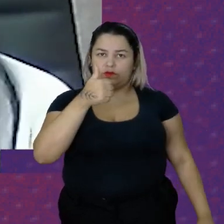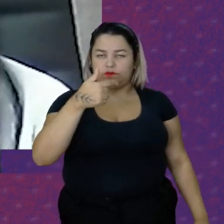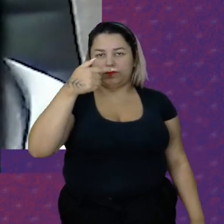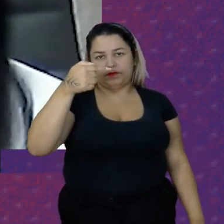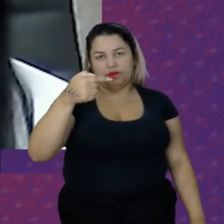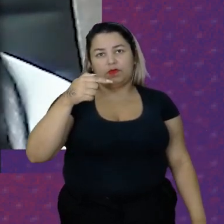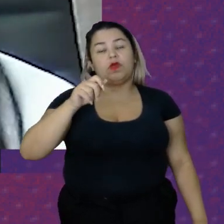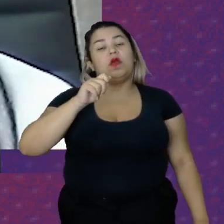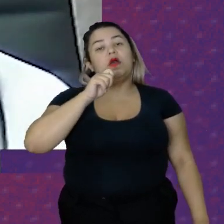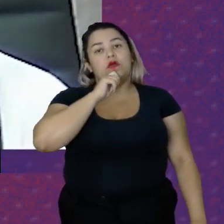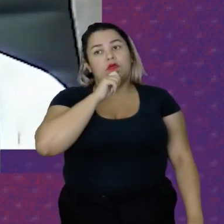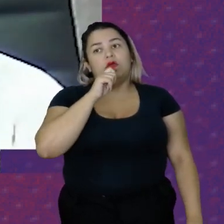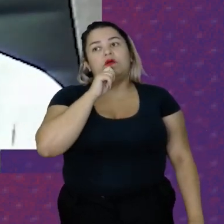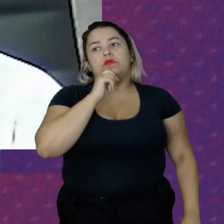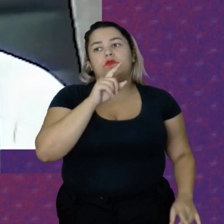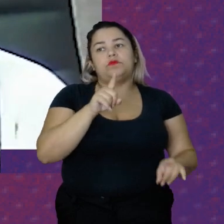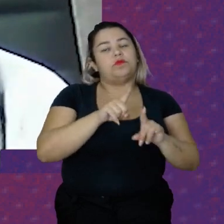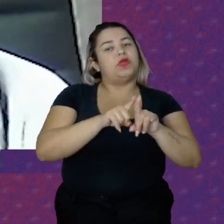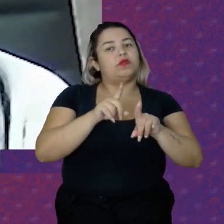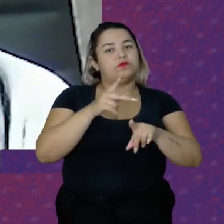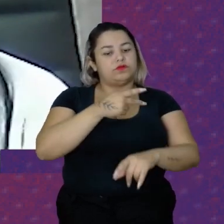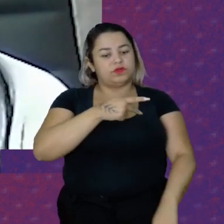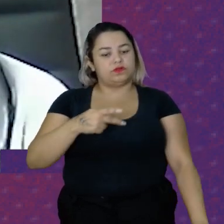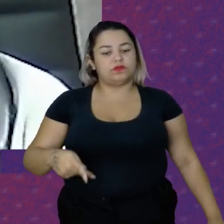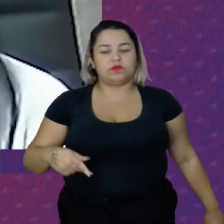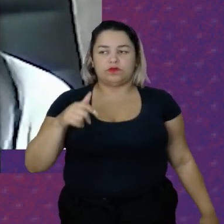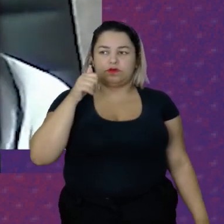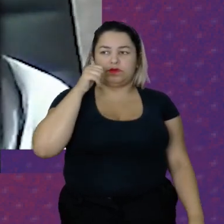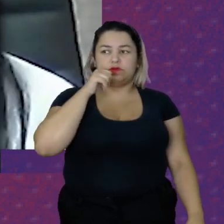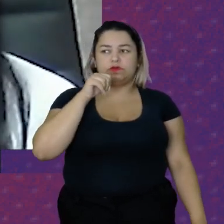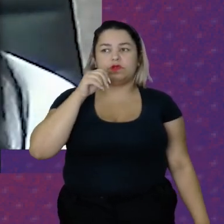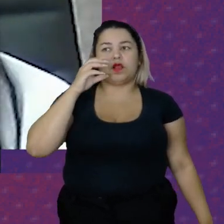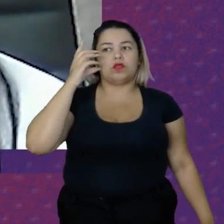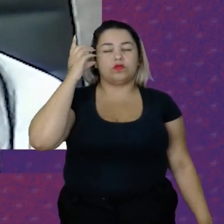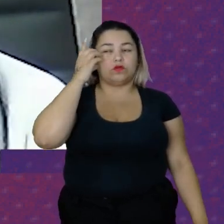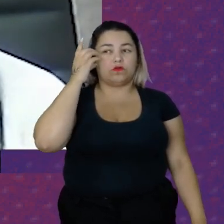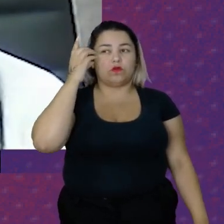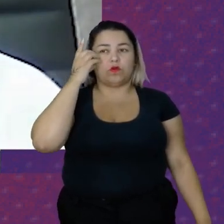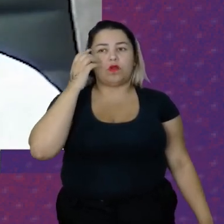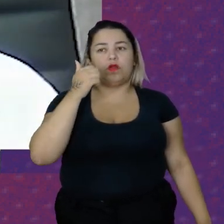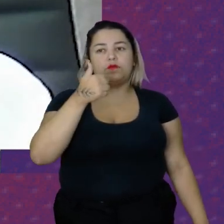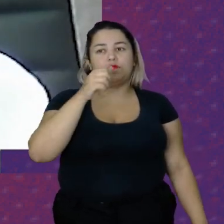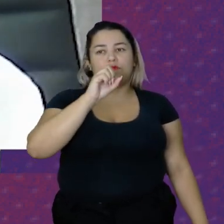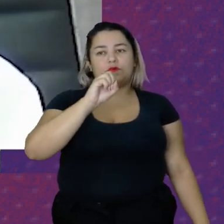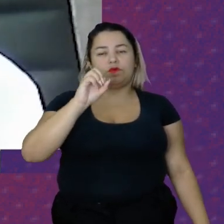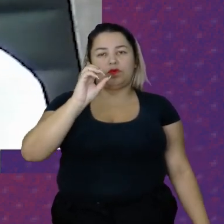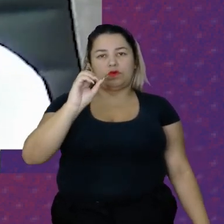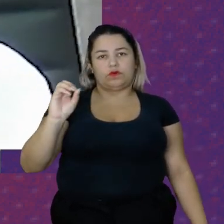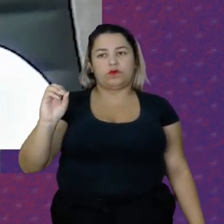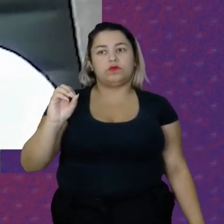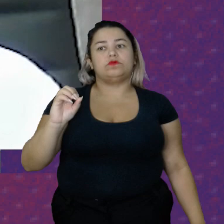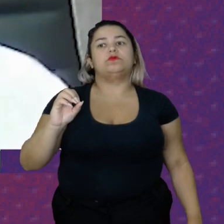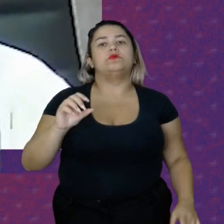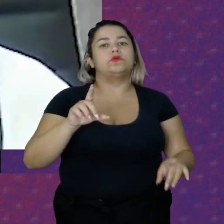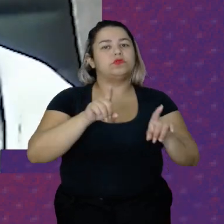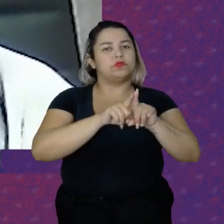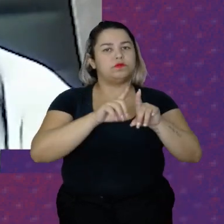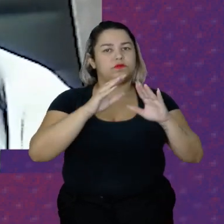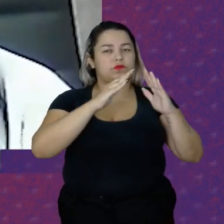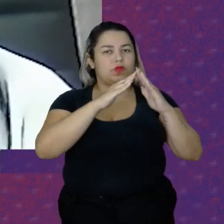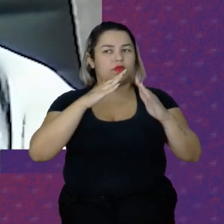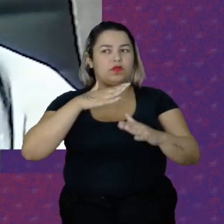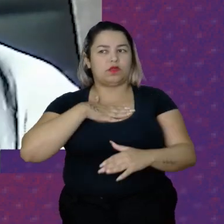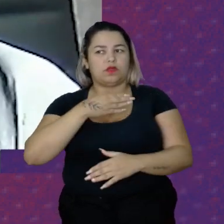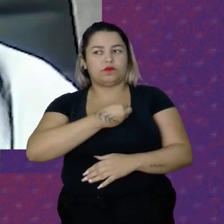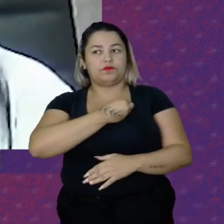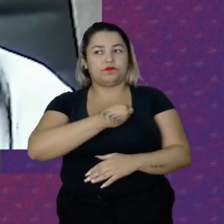ainda com recursos da presidenta Dilma, nós fizemos mais 2.800 unidades do Minha Casa Minha Vida. Então, só de Minha Casa Minha Vida,